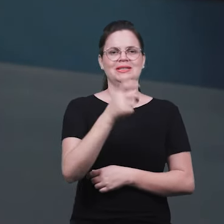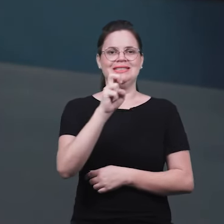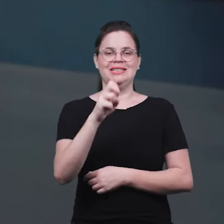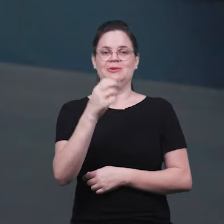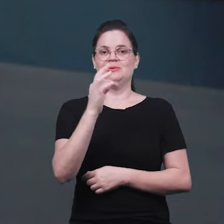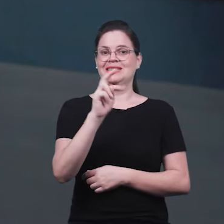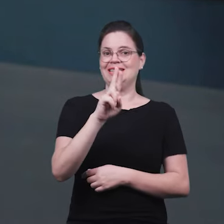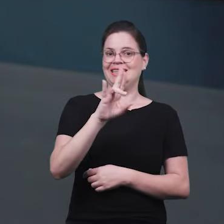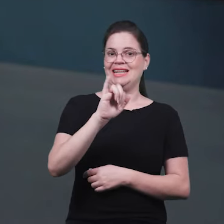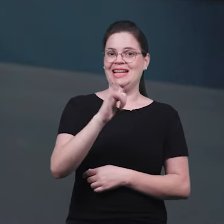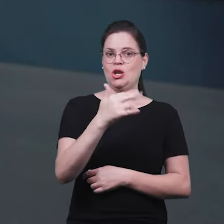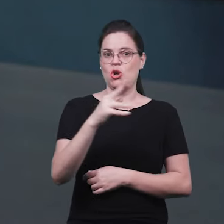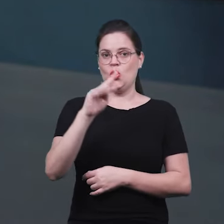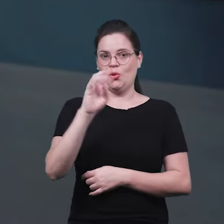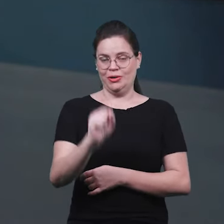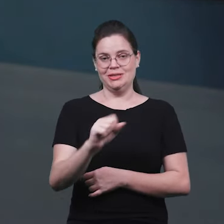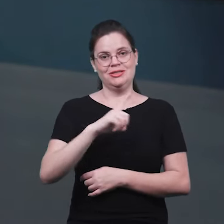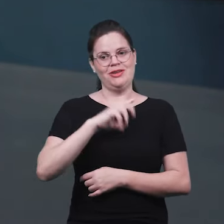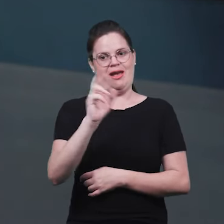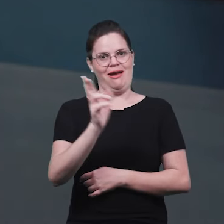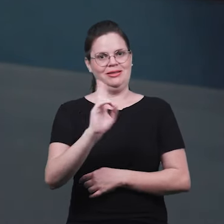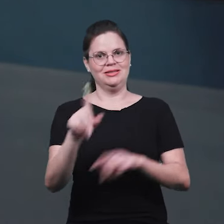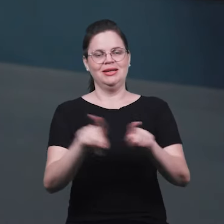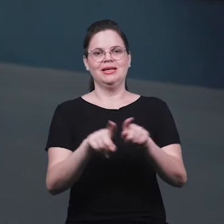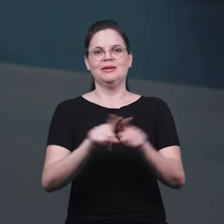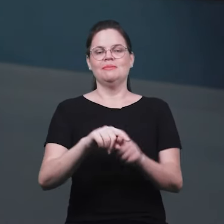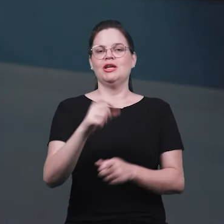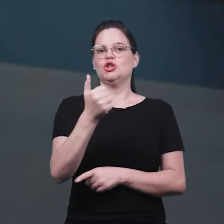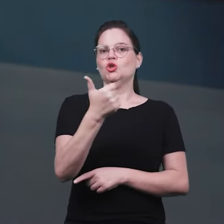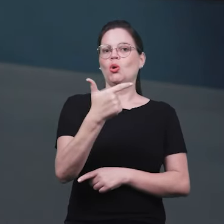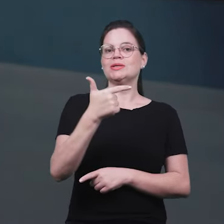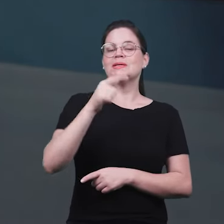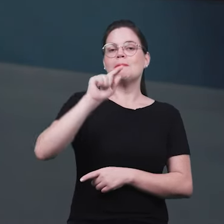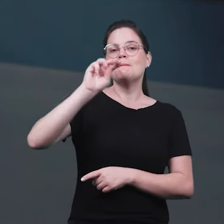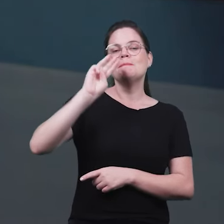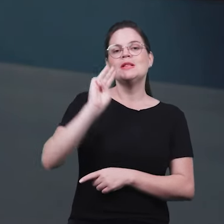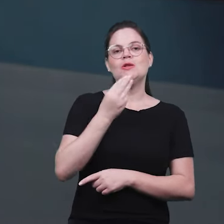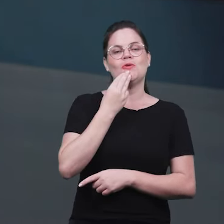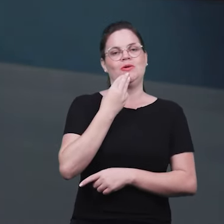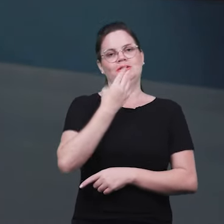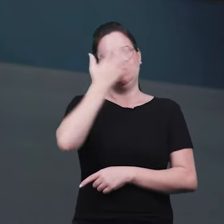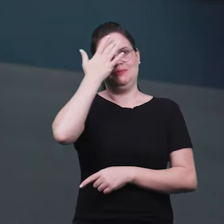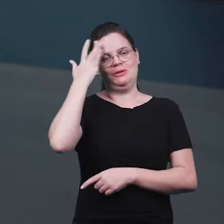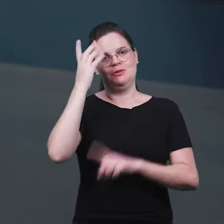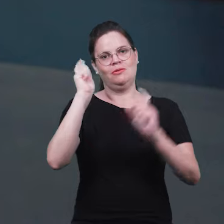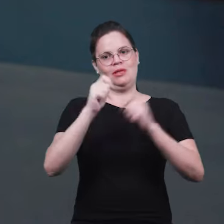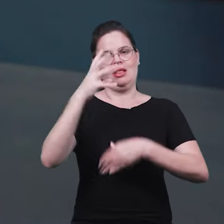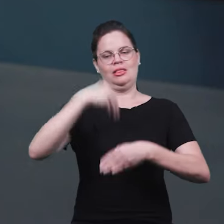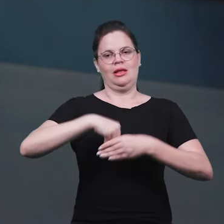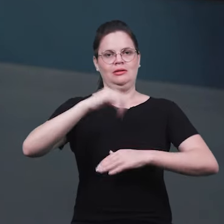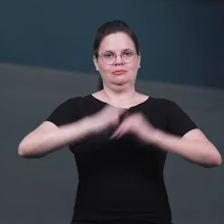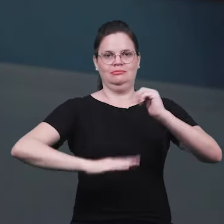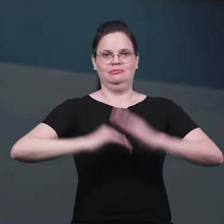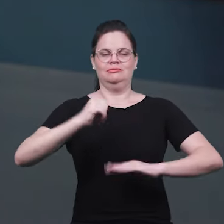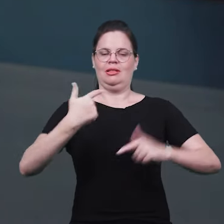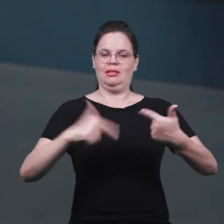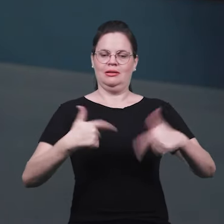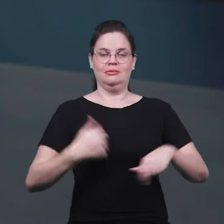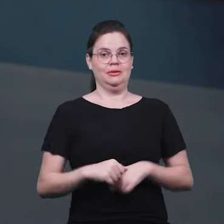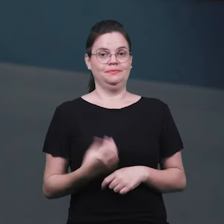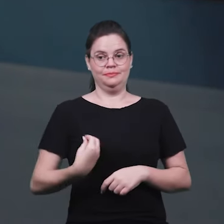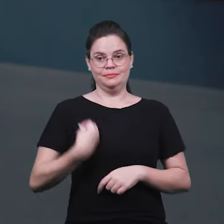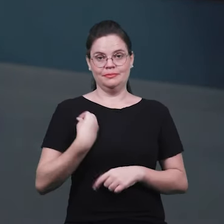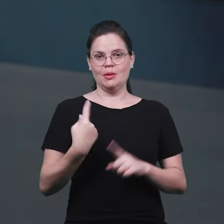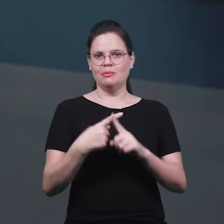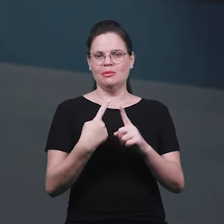de reais no ano e emprega 12 milhões de pessoas, né, dentro desse mercado. E ela está presente porque ela faz parte